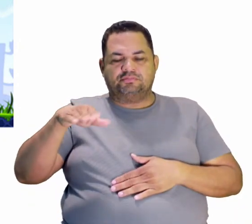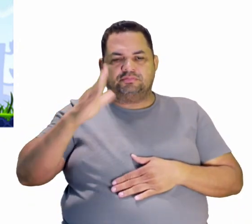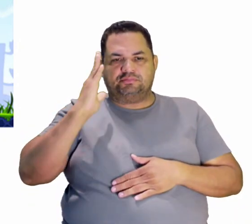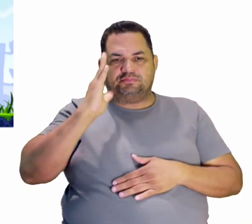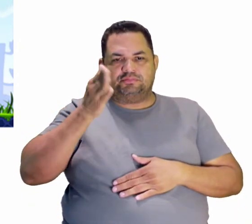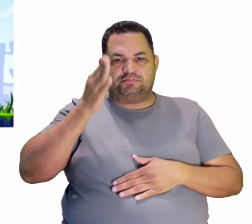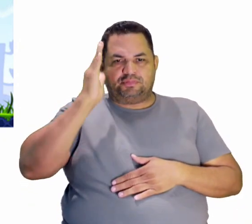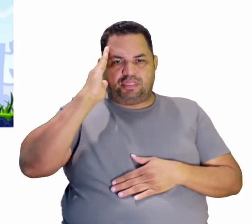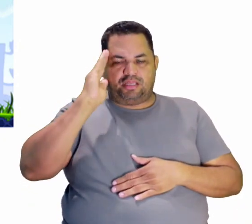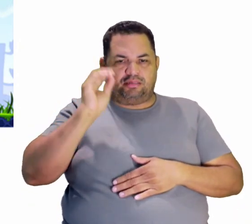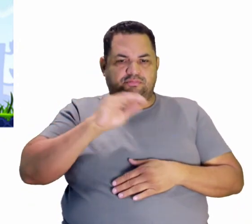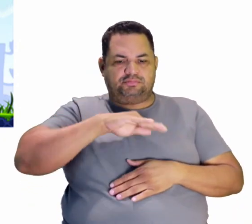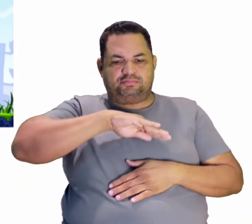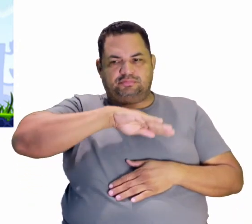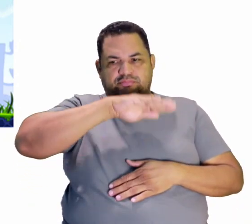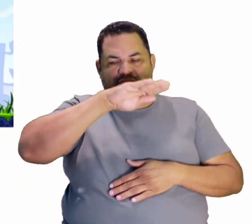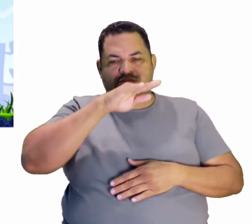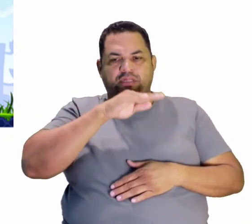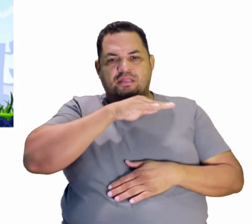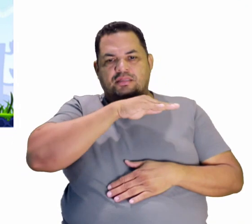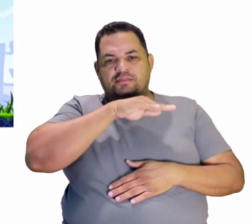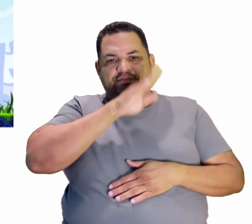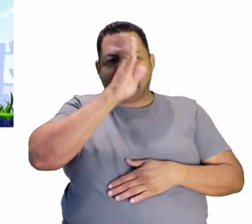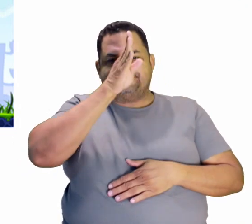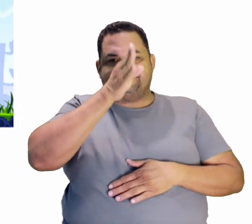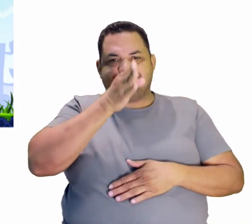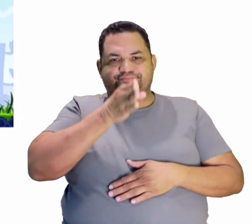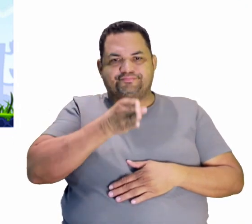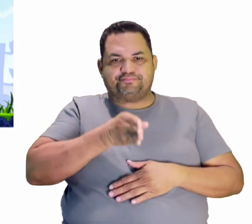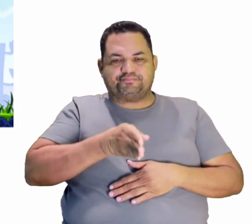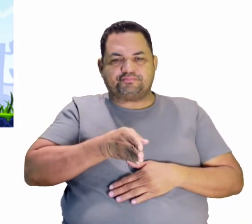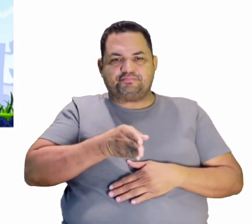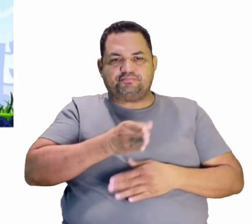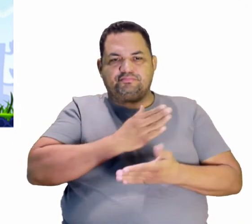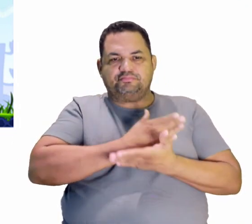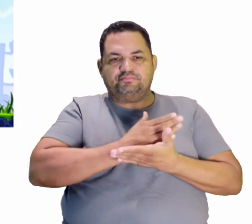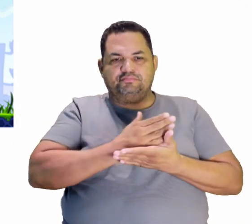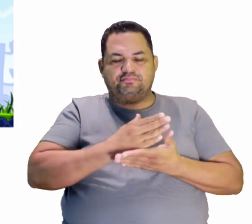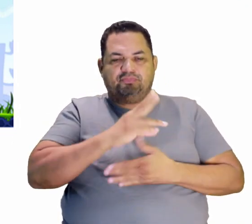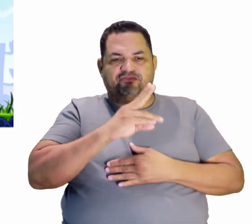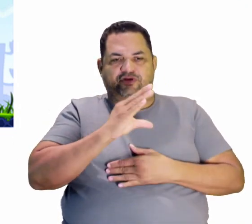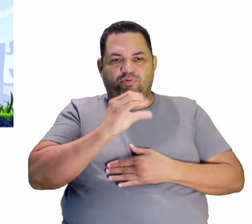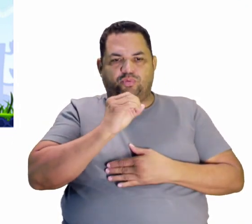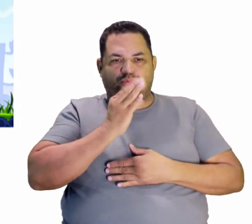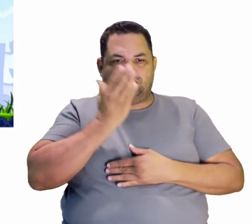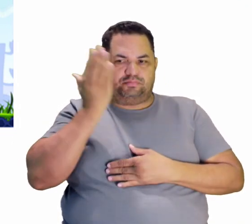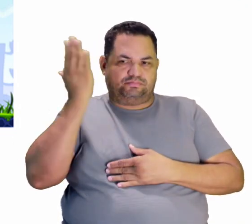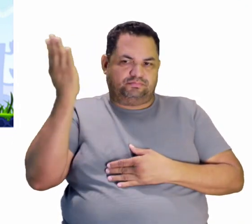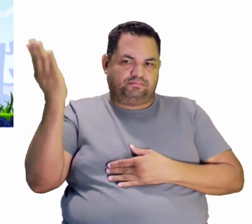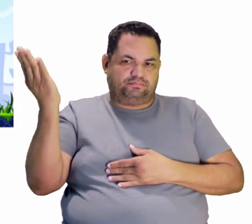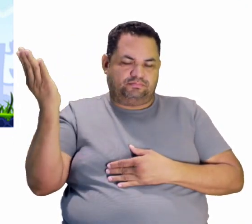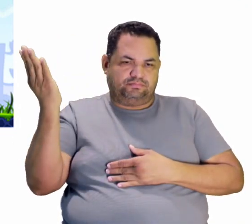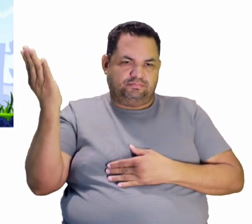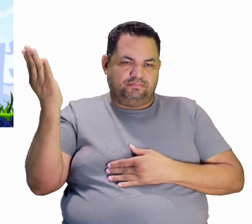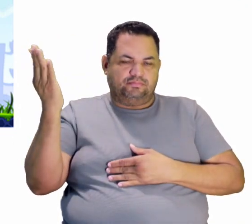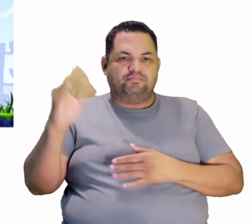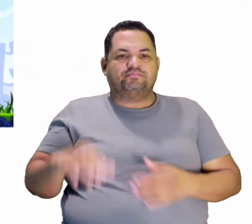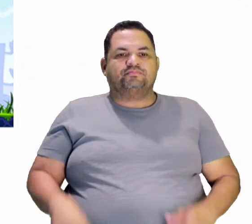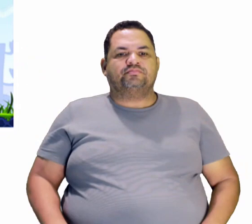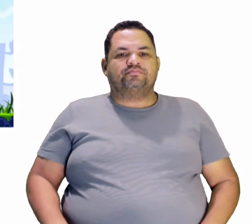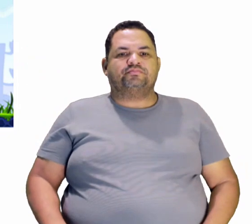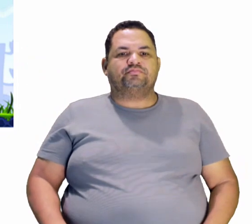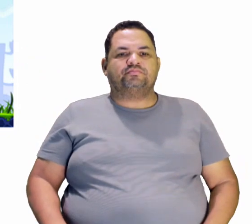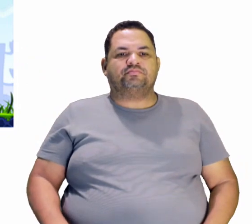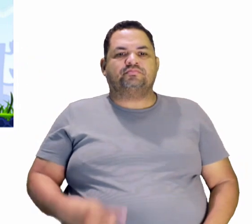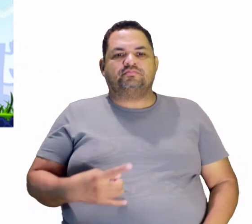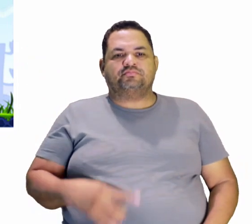o lançamento vertical, a velocidade inicial do lançamento é esse. A